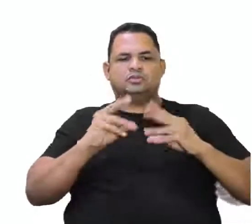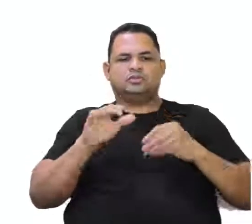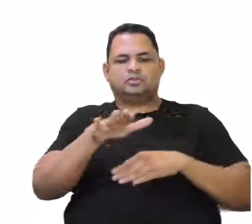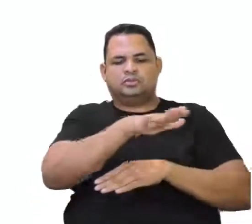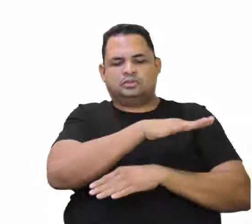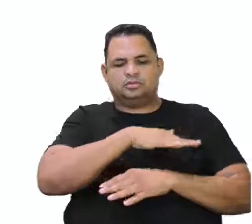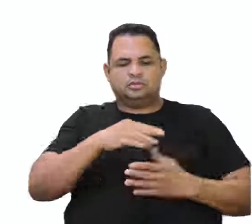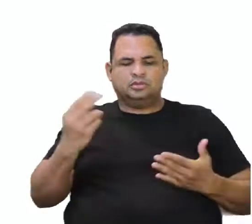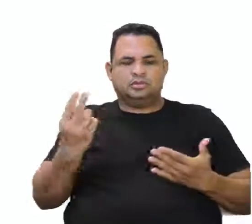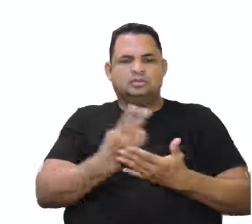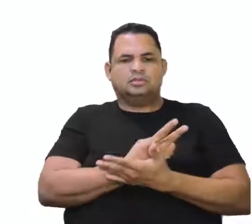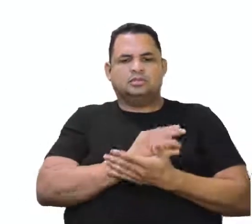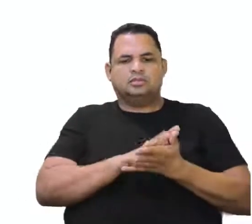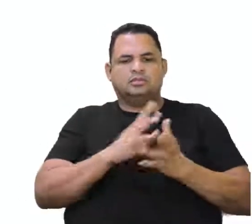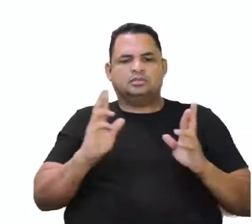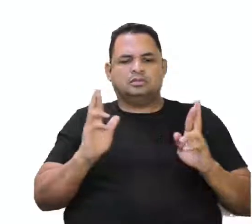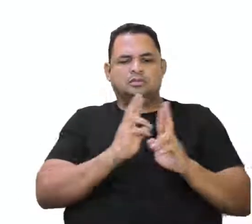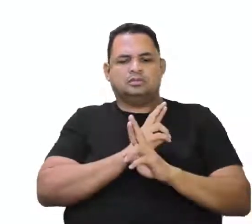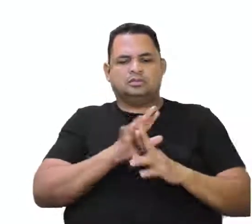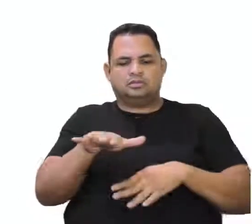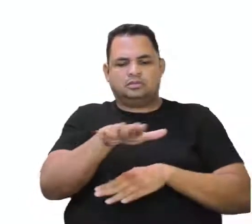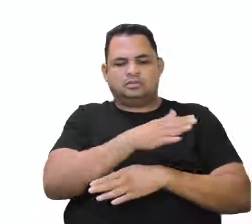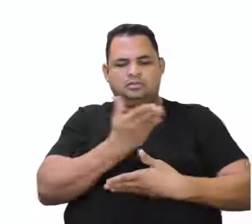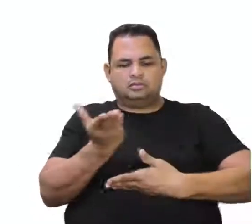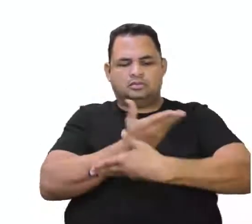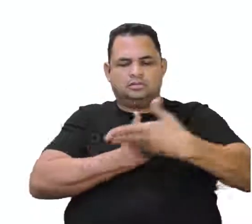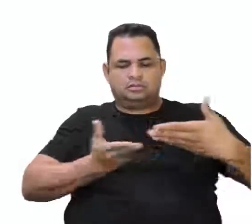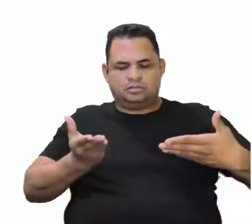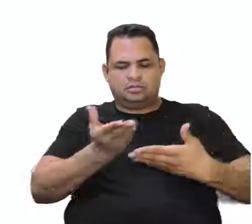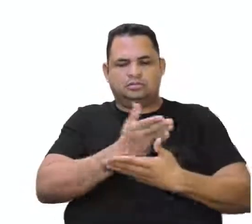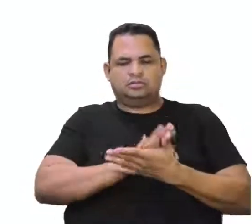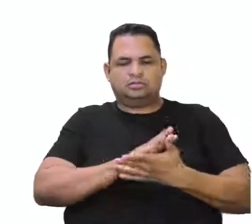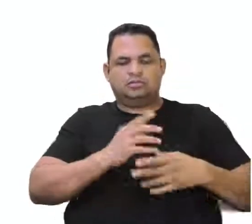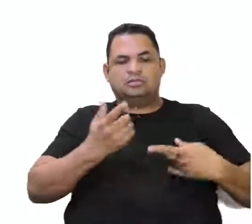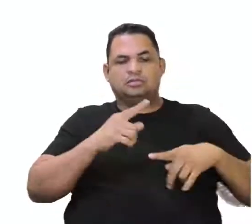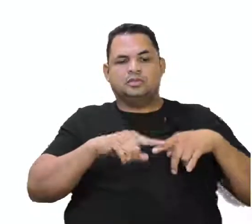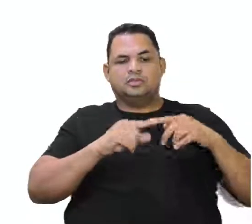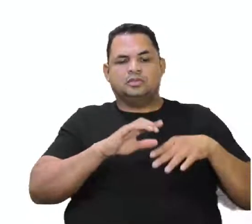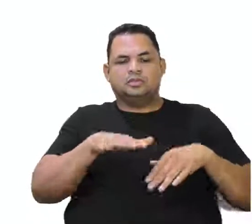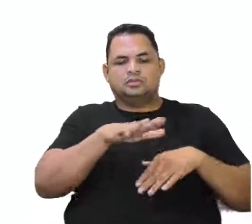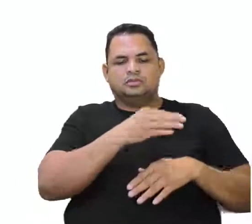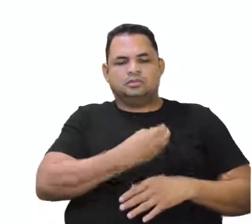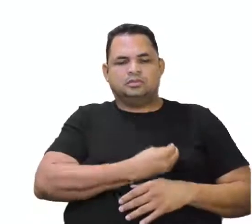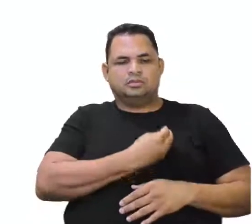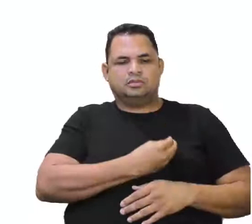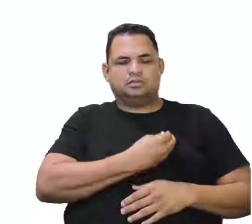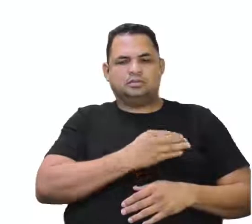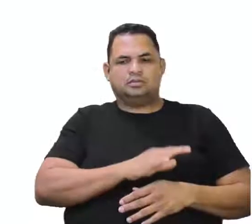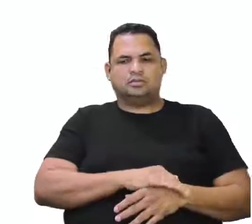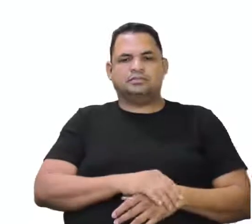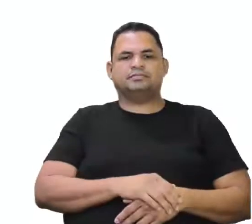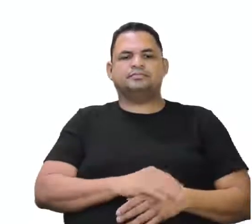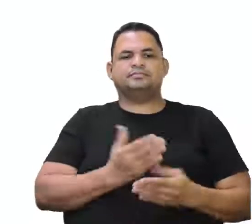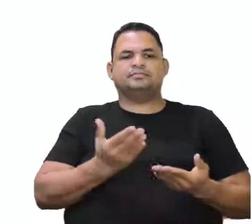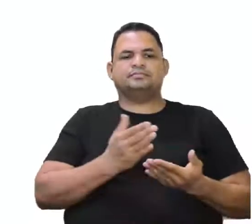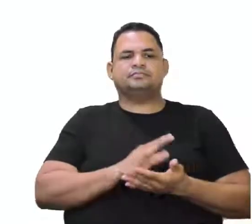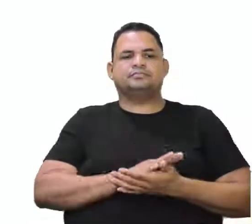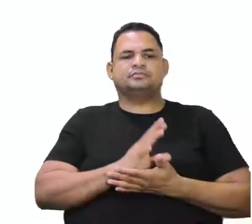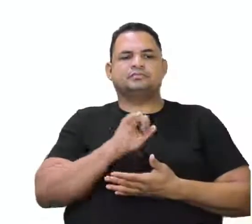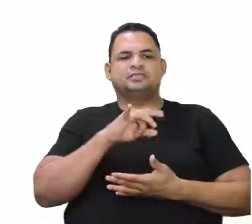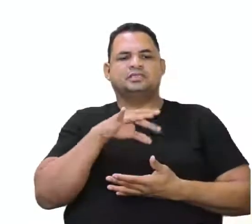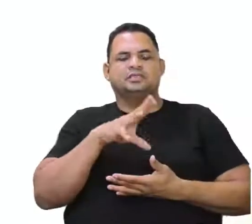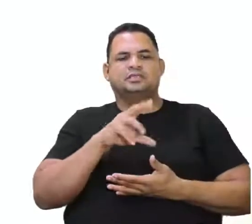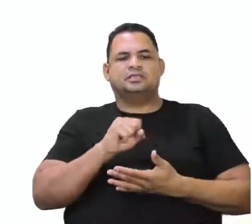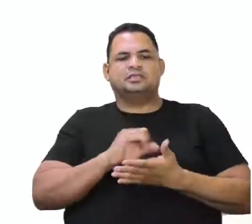esses fatores aí intrínsecos dele com os componentes que estão no meio onde ele está inserido, tá bom? Ou seja, a